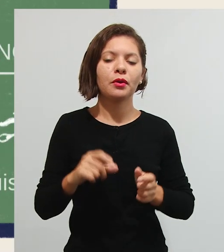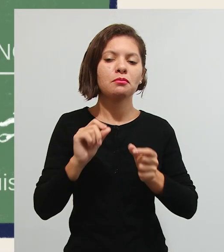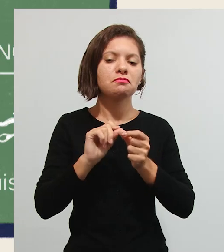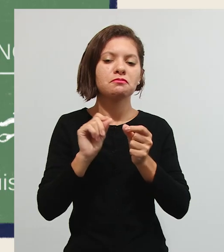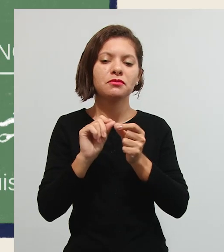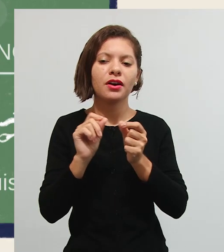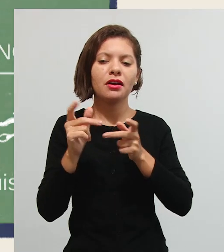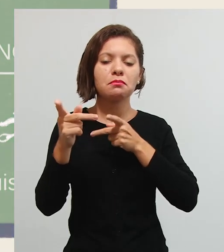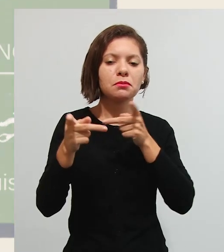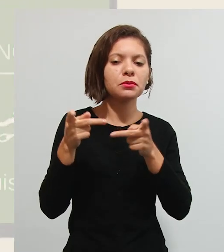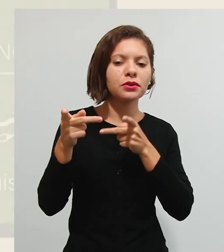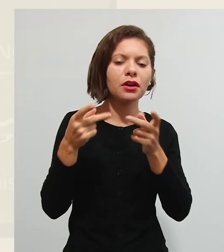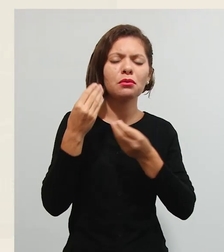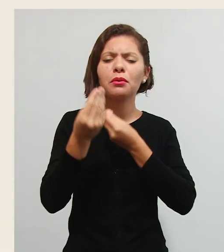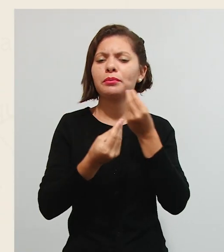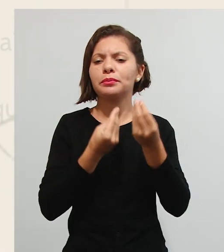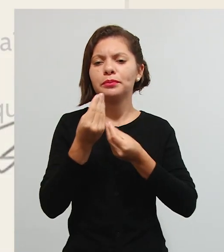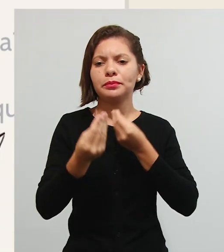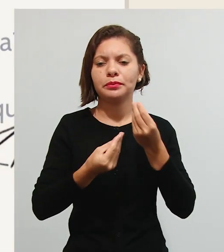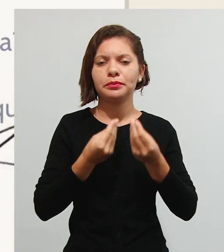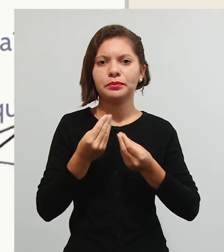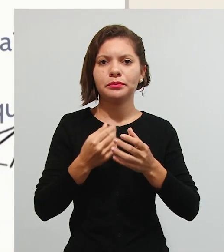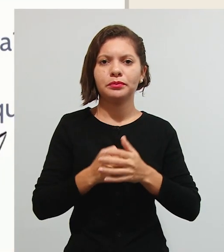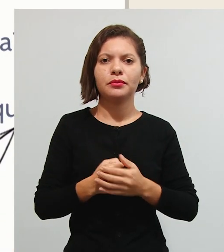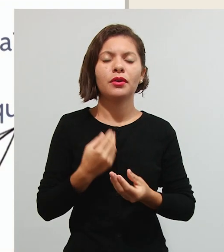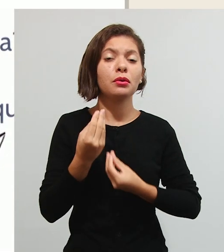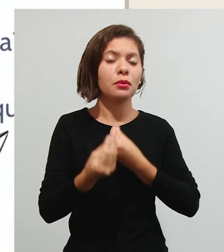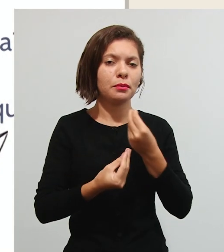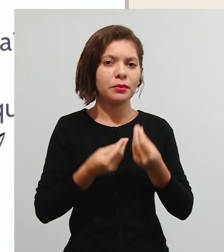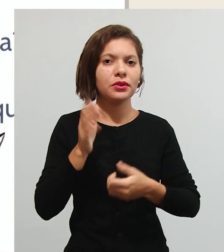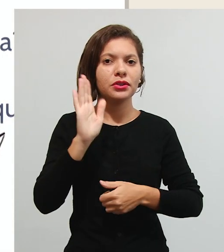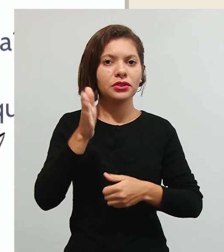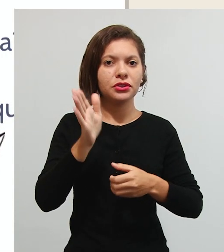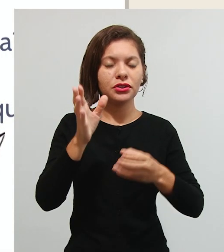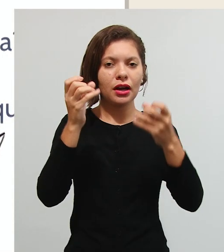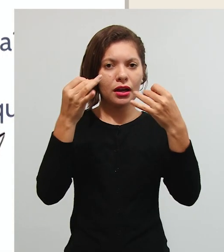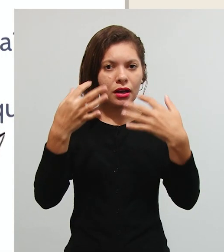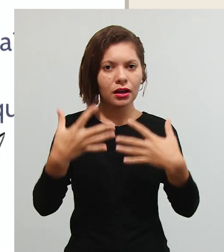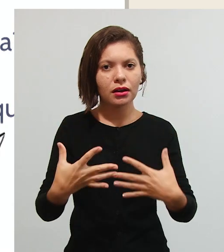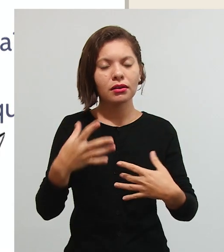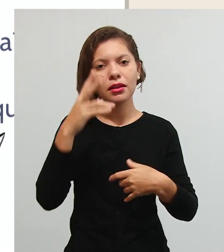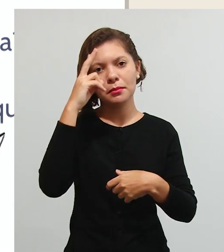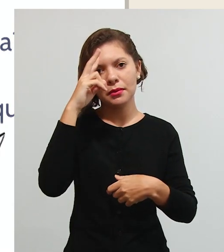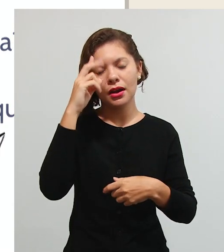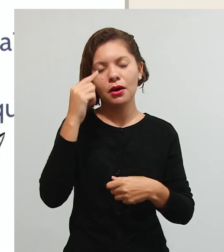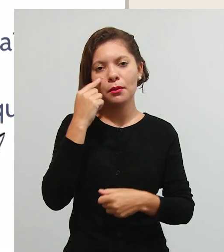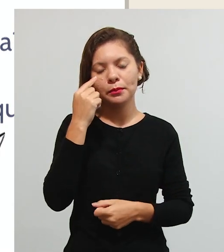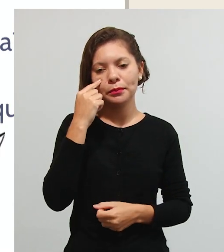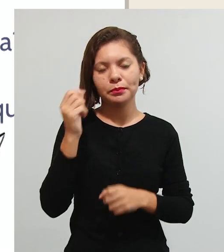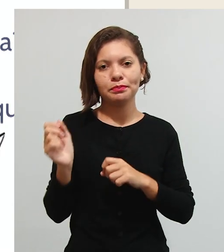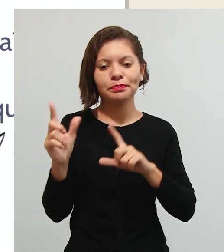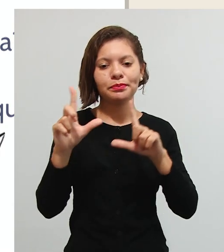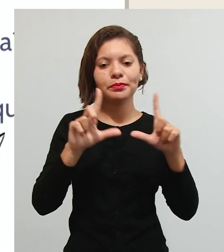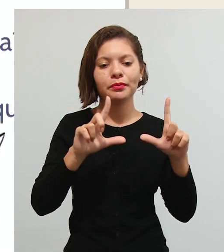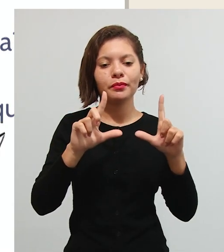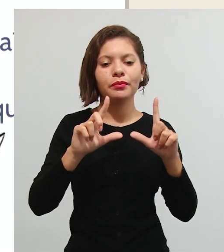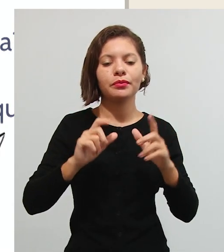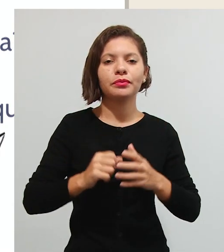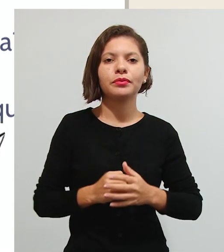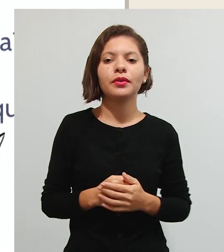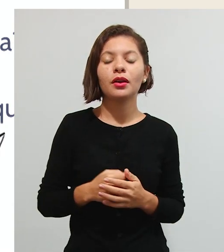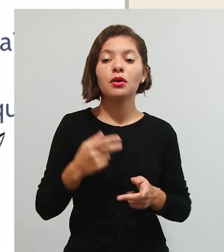é para, ele não é com. Não, então, nunca se pergunta para uma comunidade, ou para uma